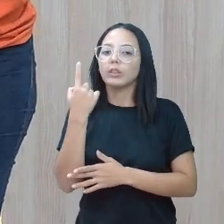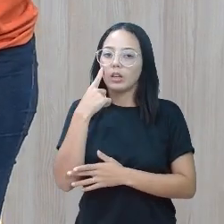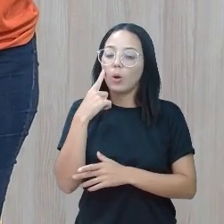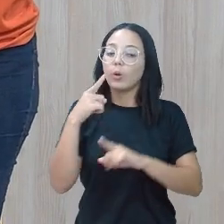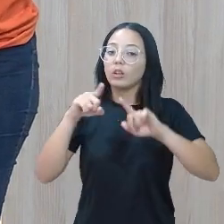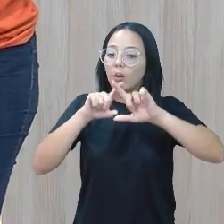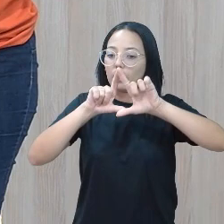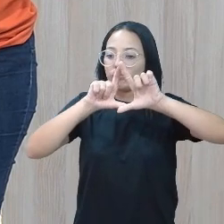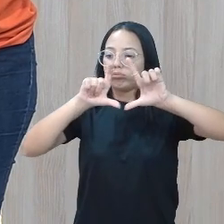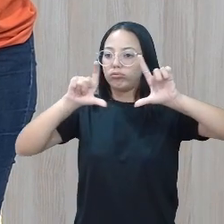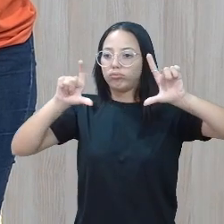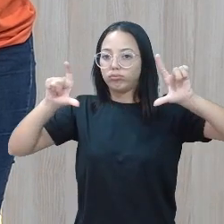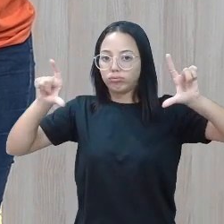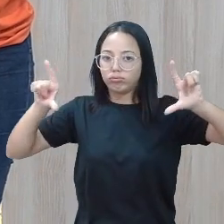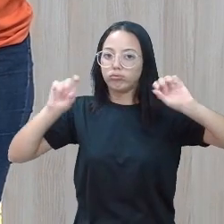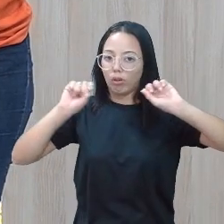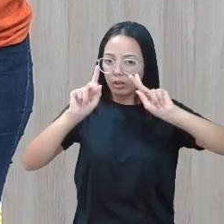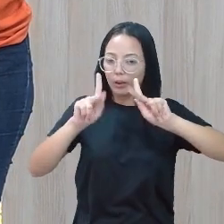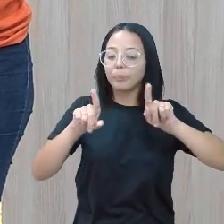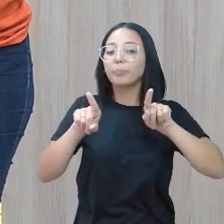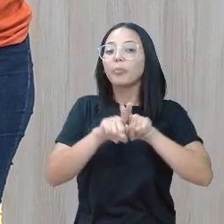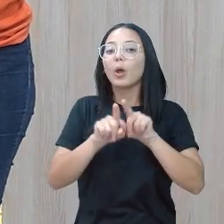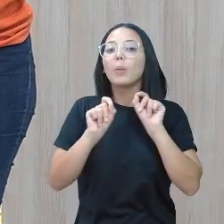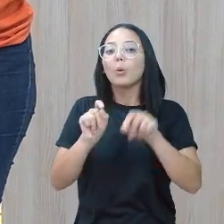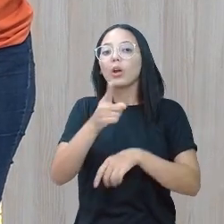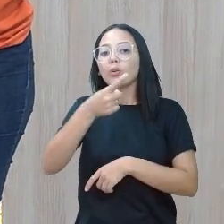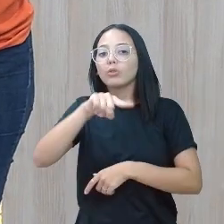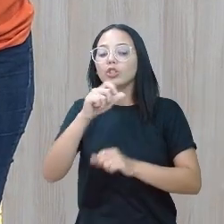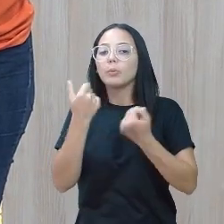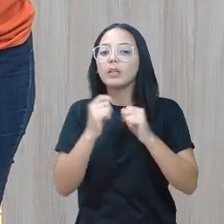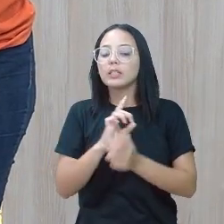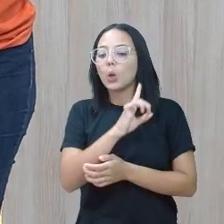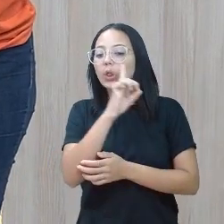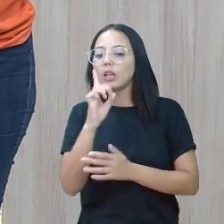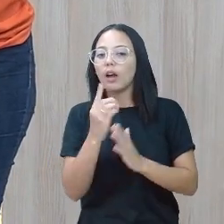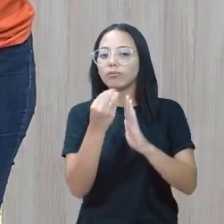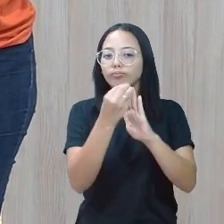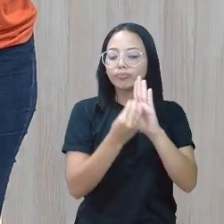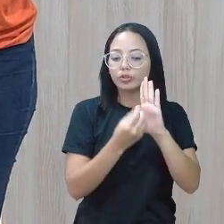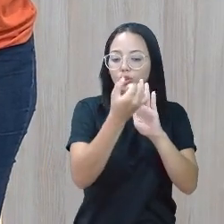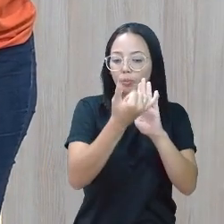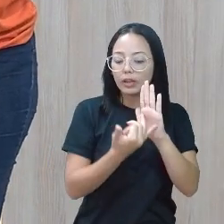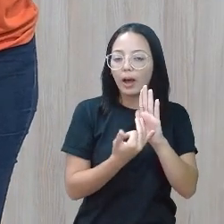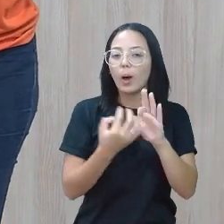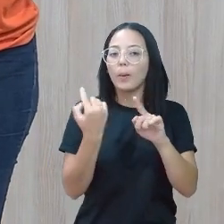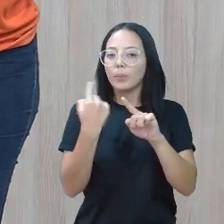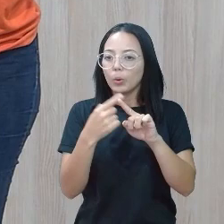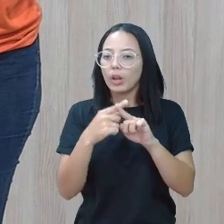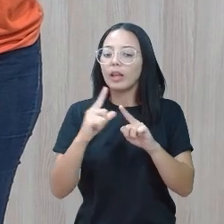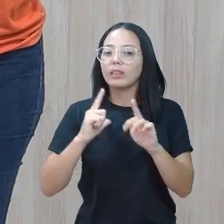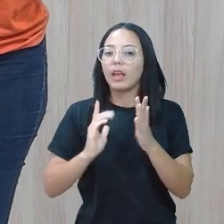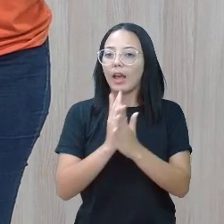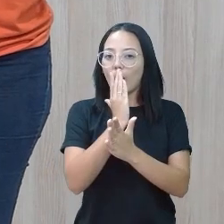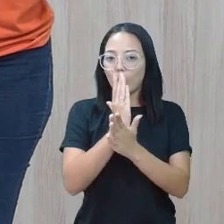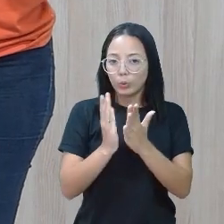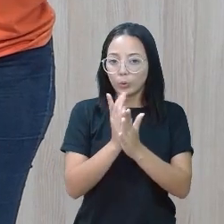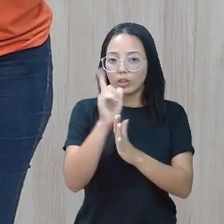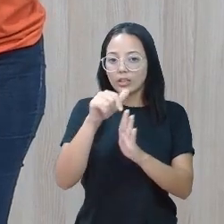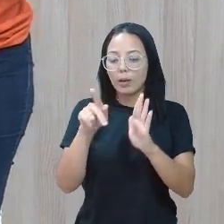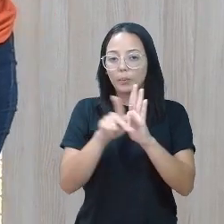por extenso. E também vocês têm que datar. Tem cheque que a gente cruza, então esse cheque